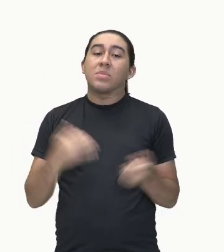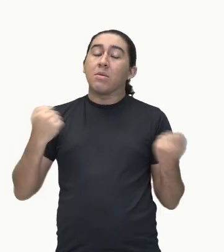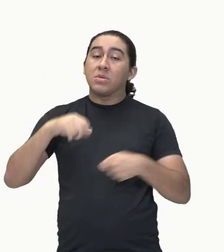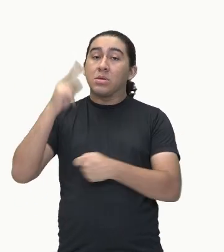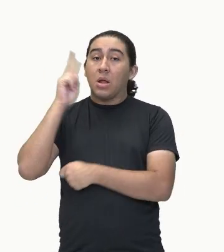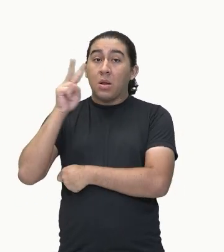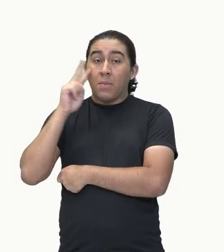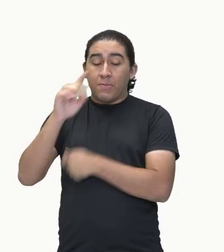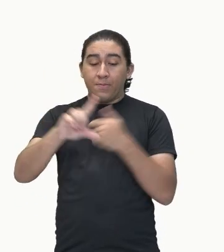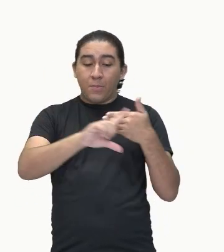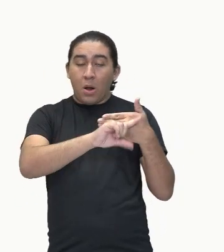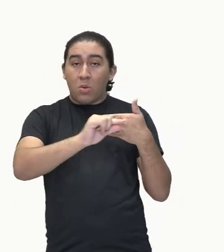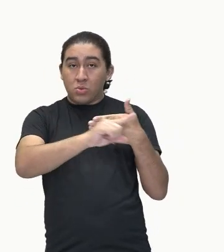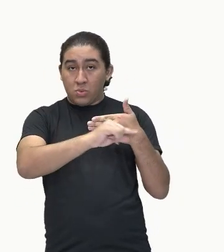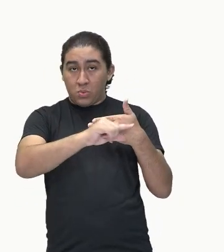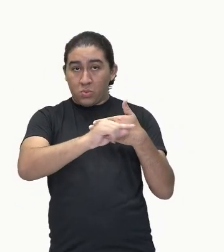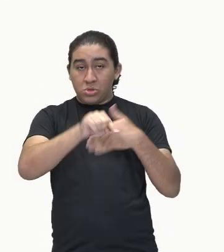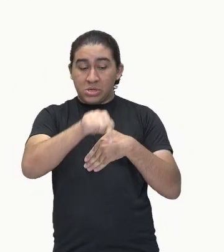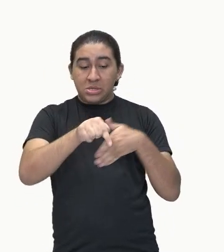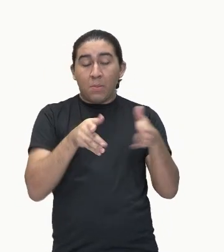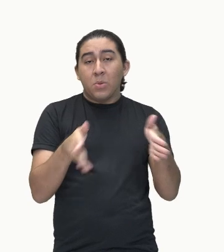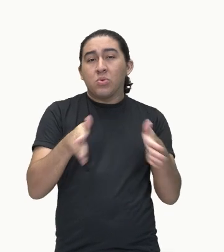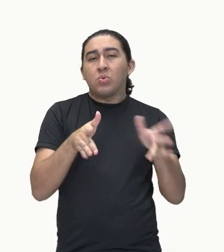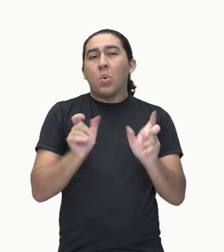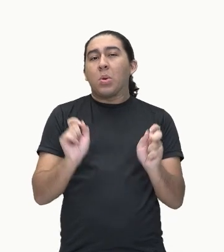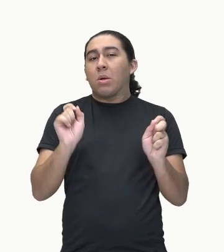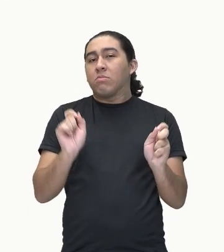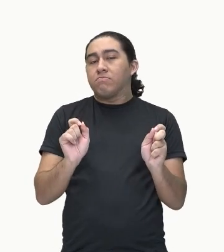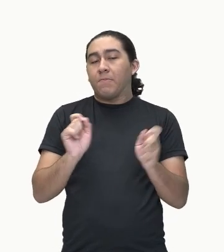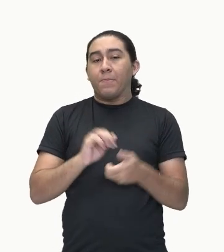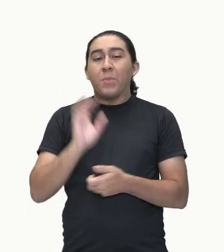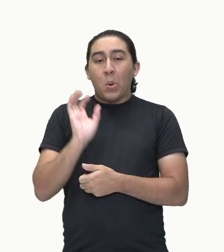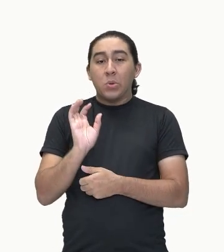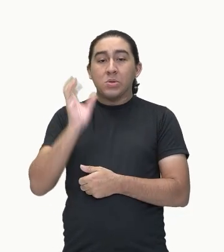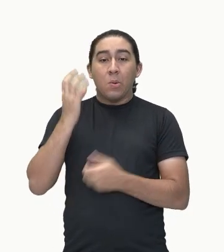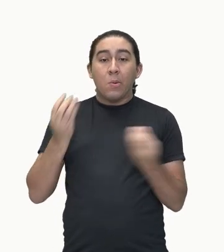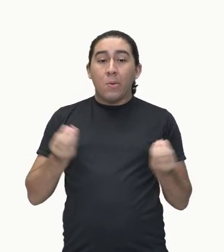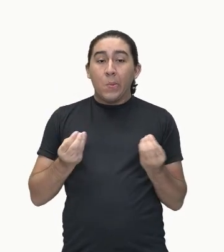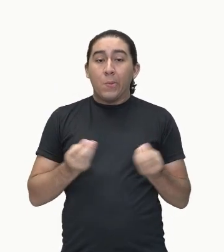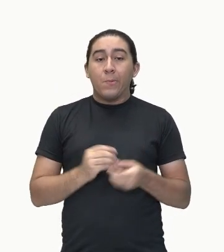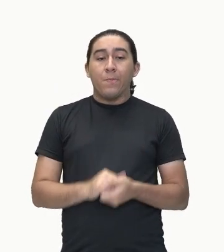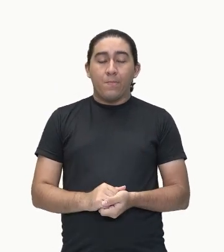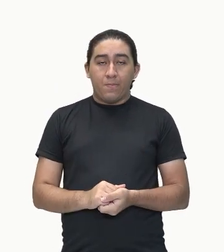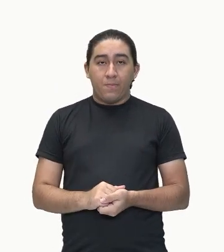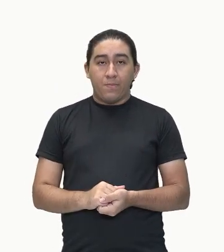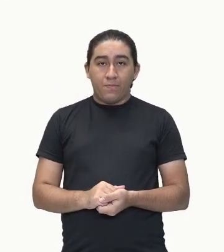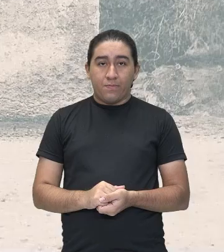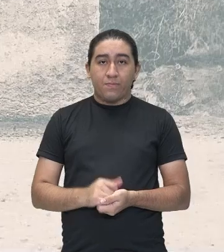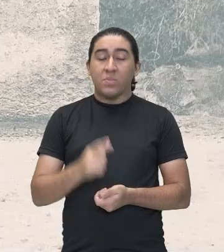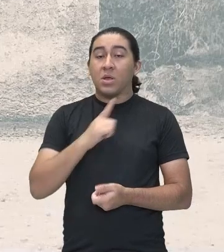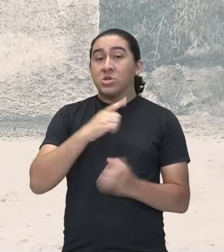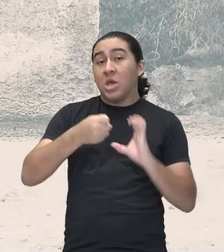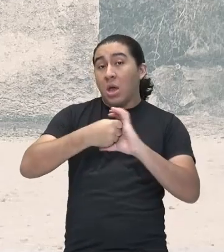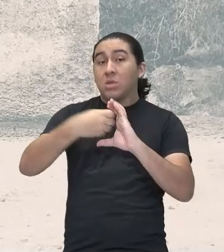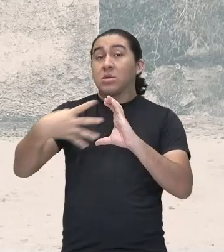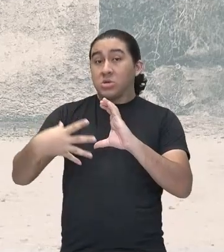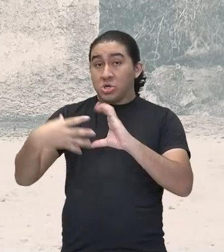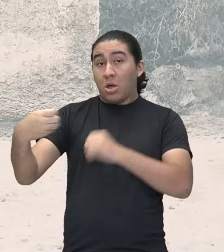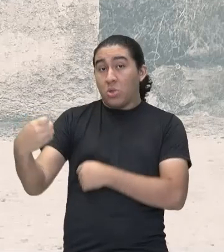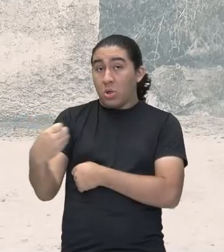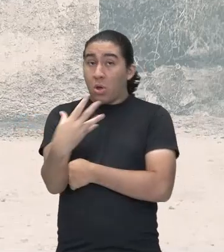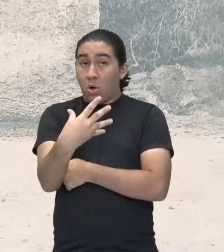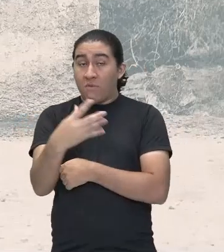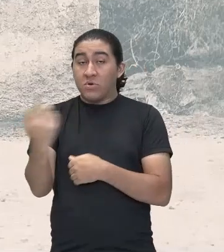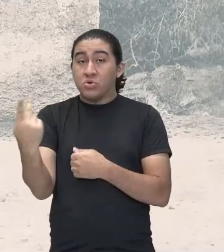que esses autores, neste período, o que acontecia? Eles traziam elementos inovadores na sua